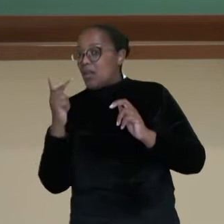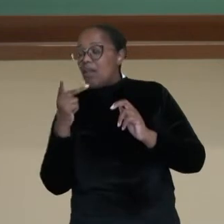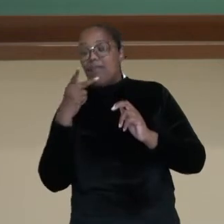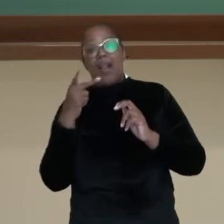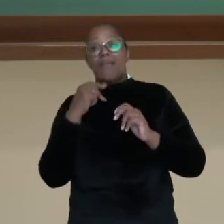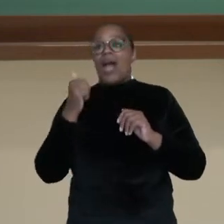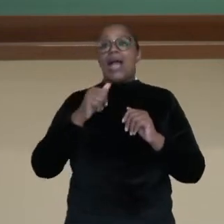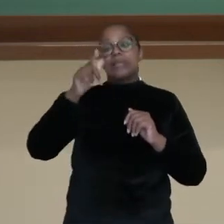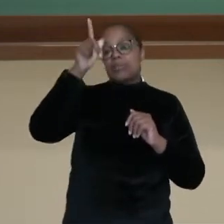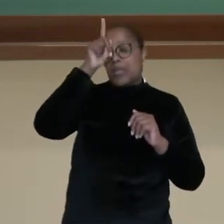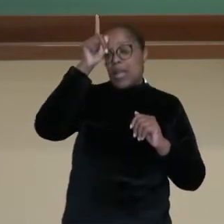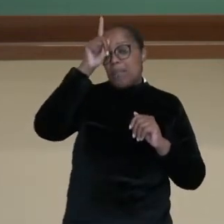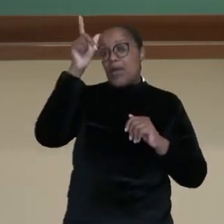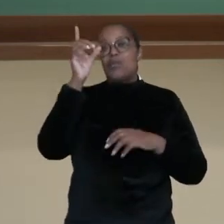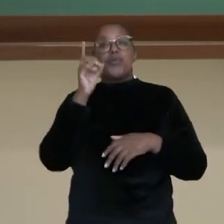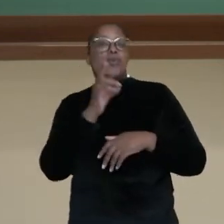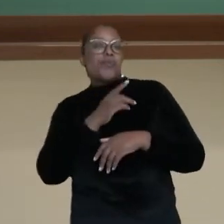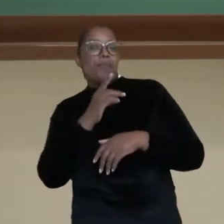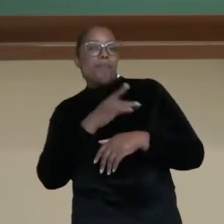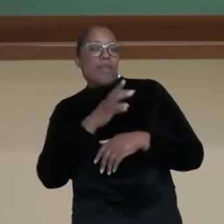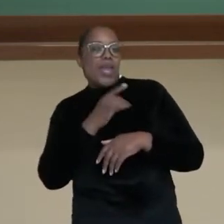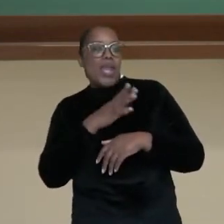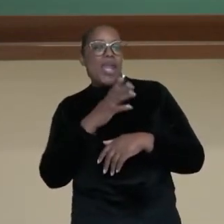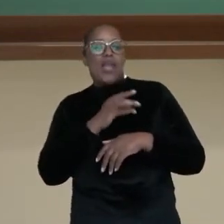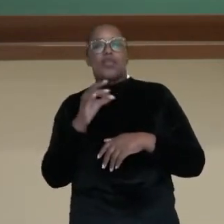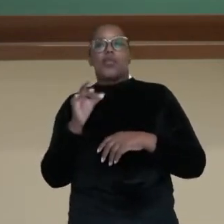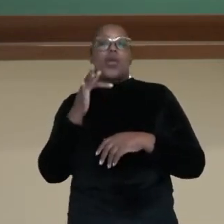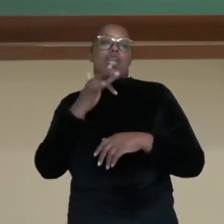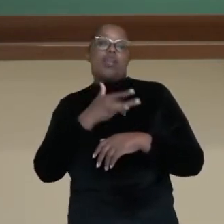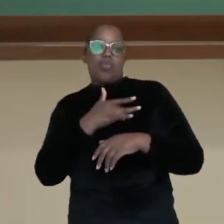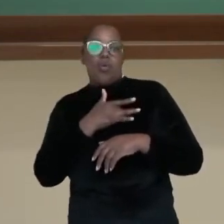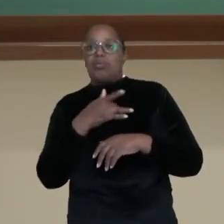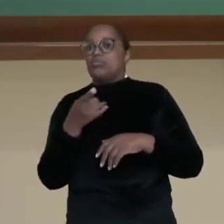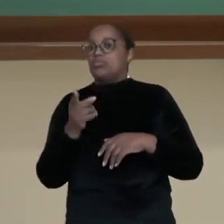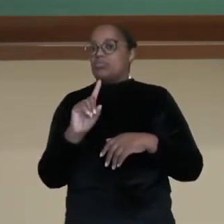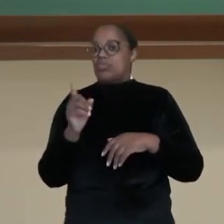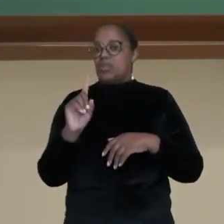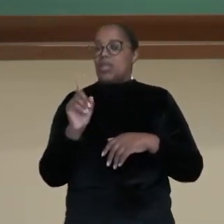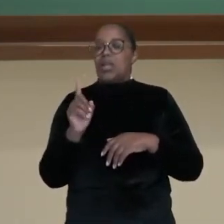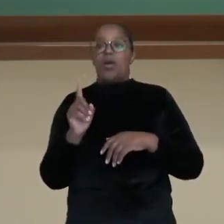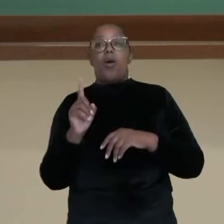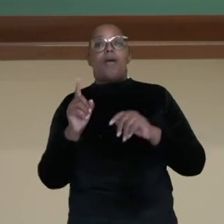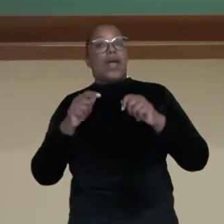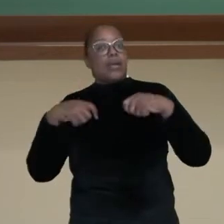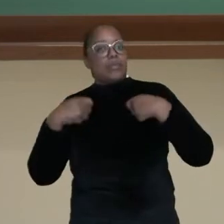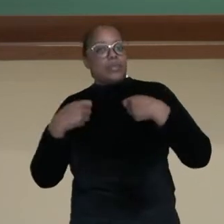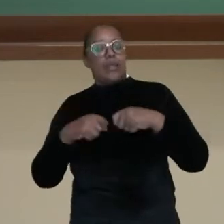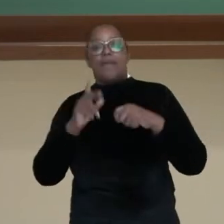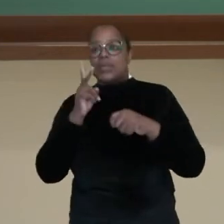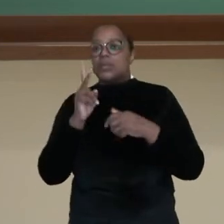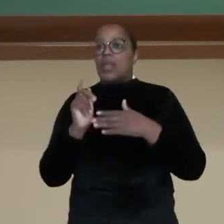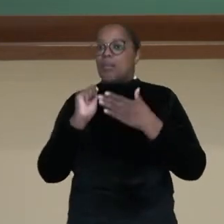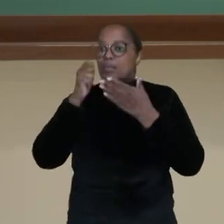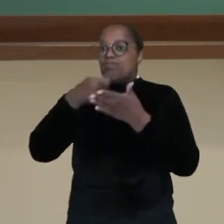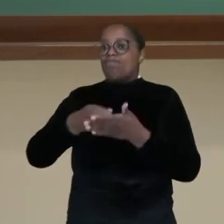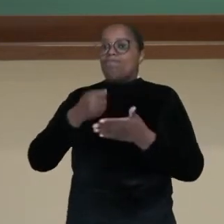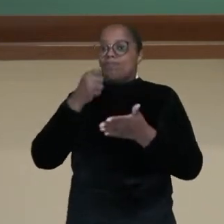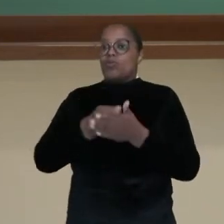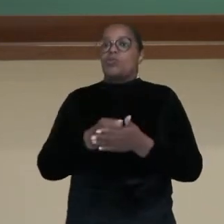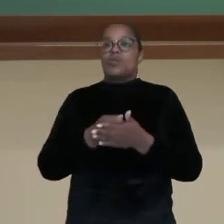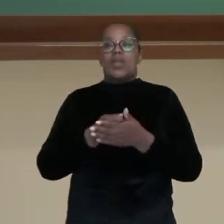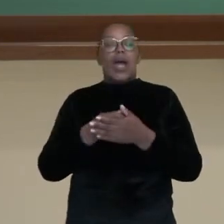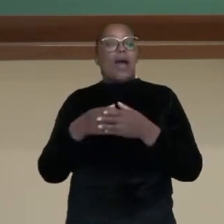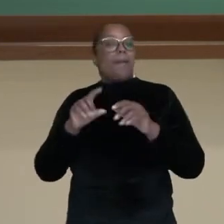Ela fala assim, a resistência sempre tem que existir, assim como houveram vários resistentes dentro